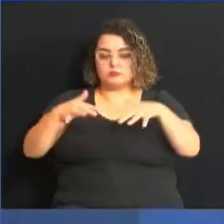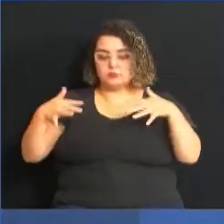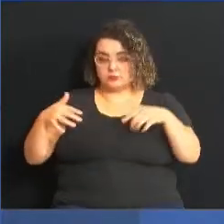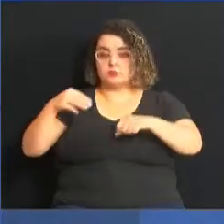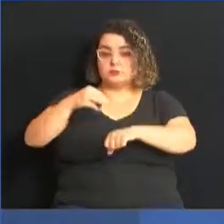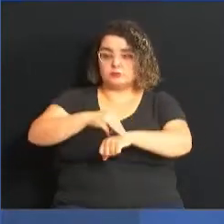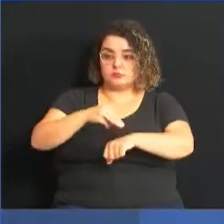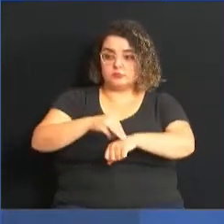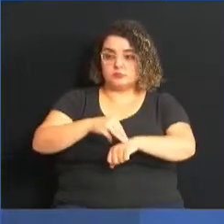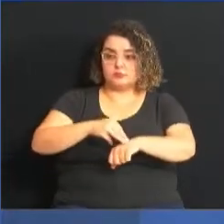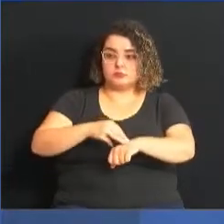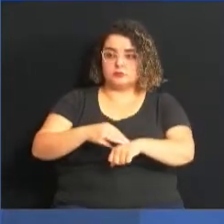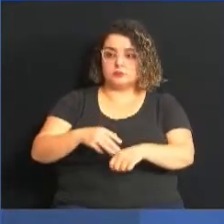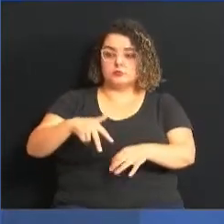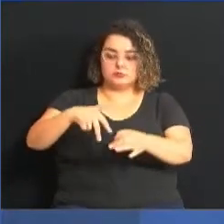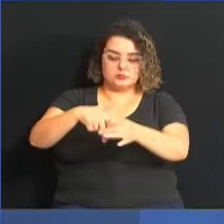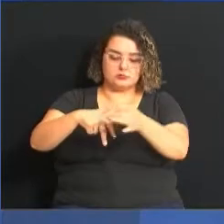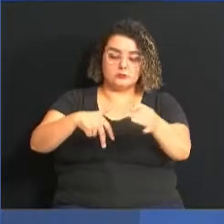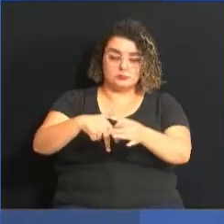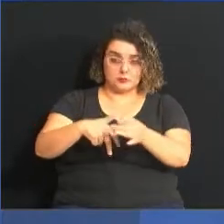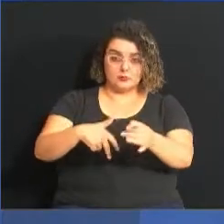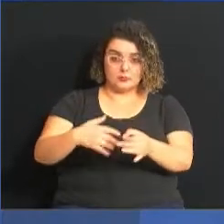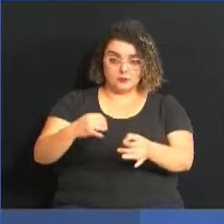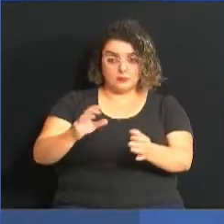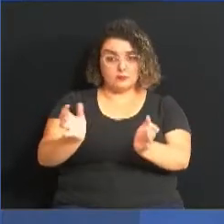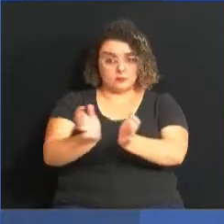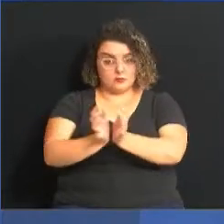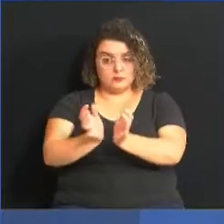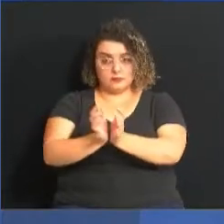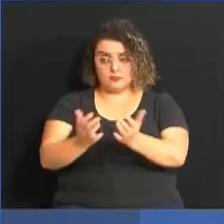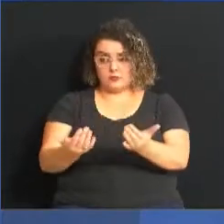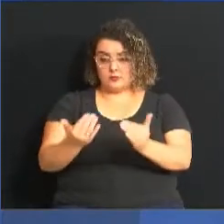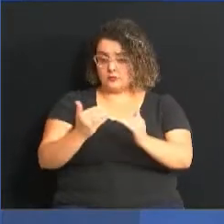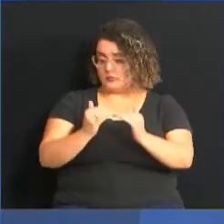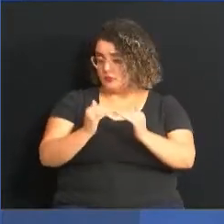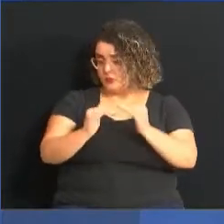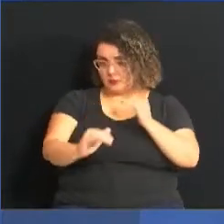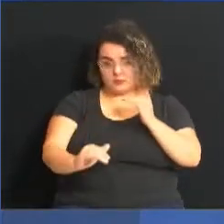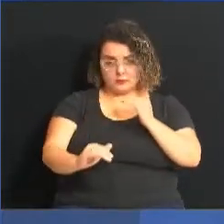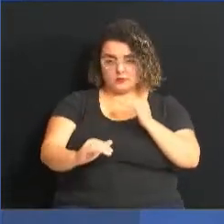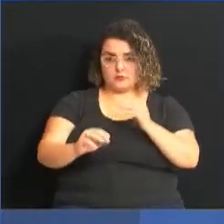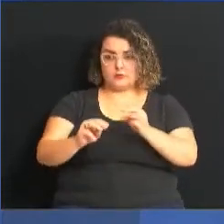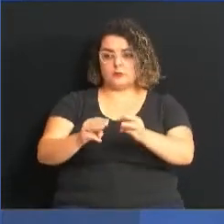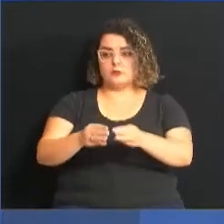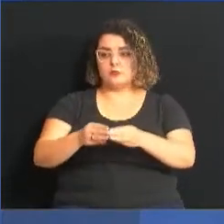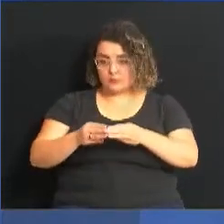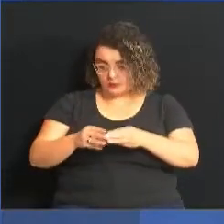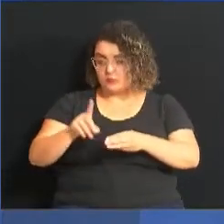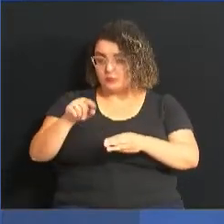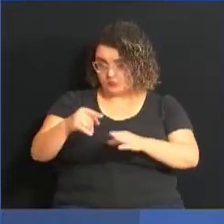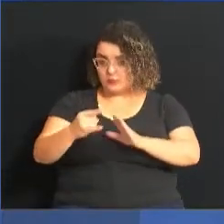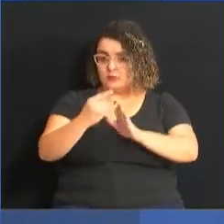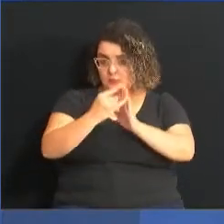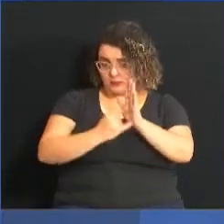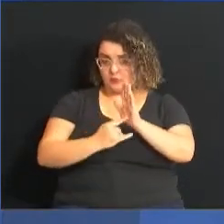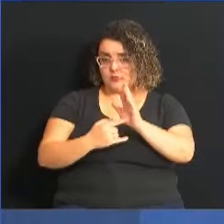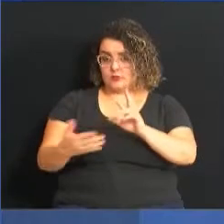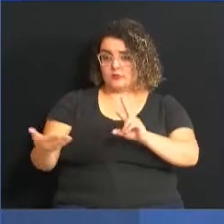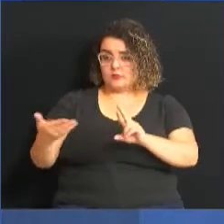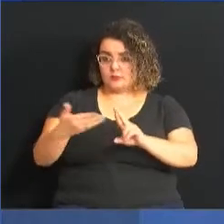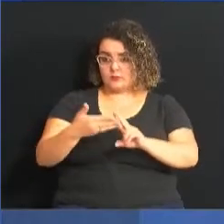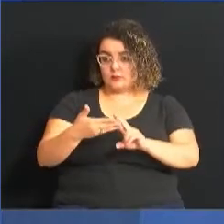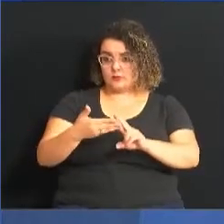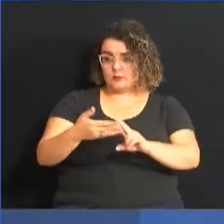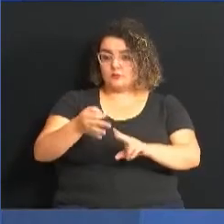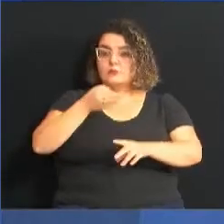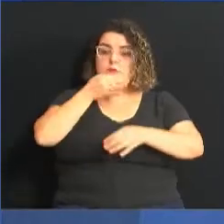comissão, e dá parecer. Se a comissão der parecer contrário a alguma moção, que é um documento que representa a opinião